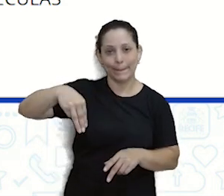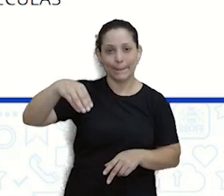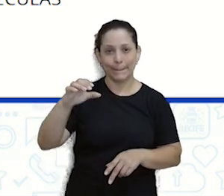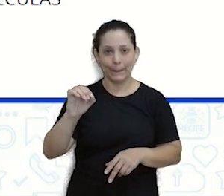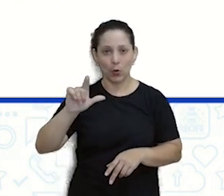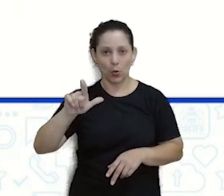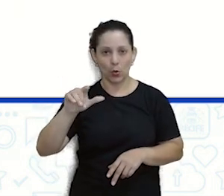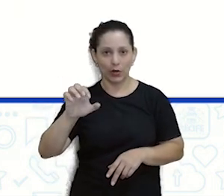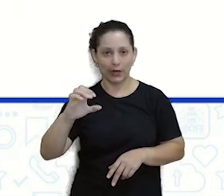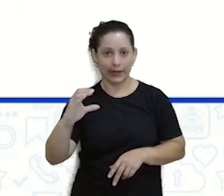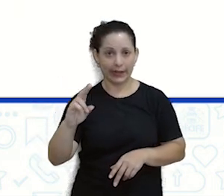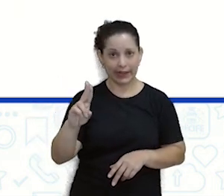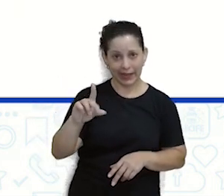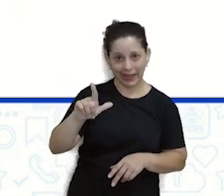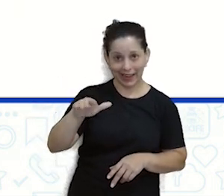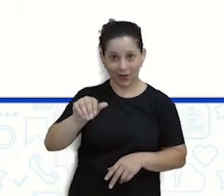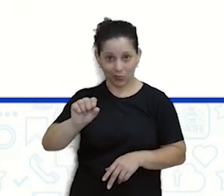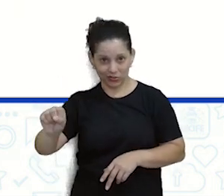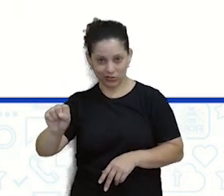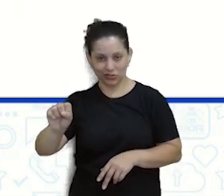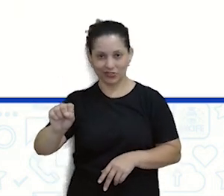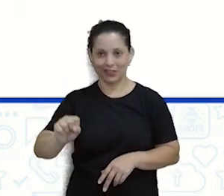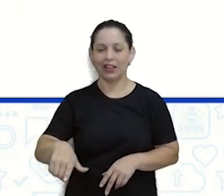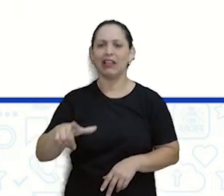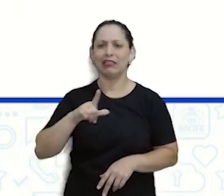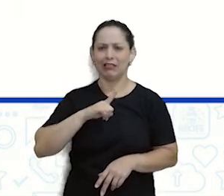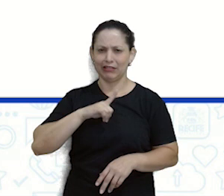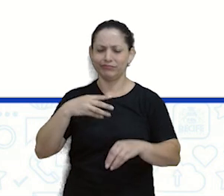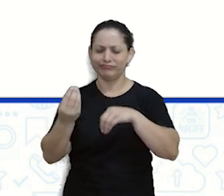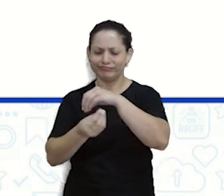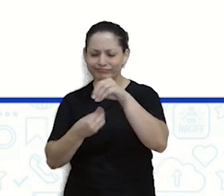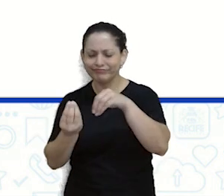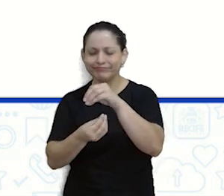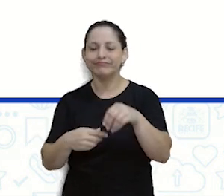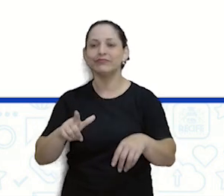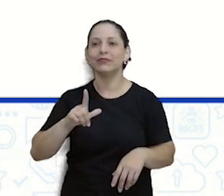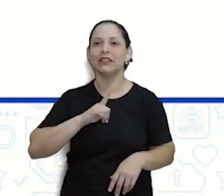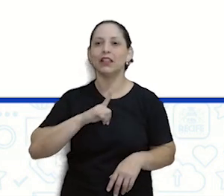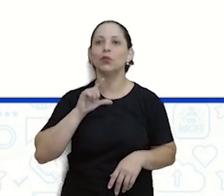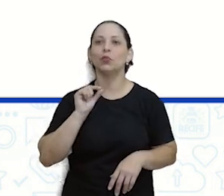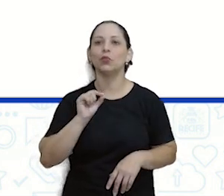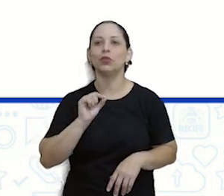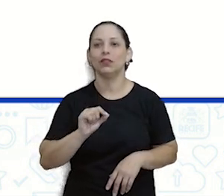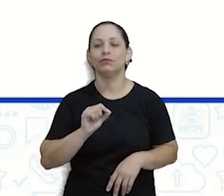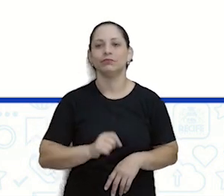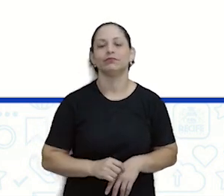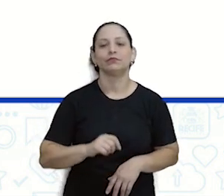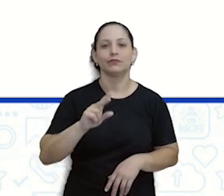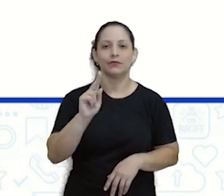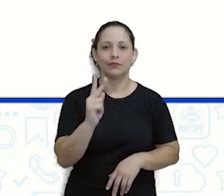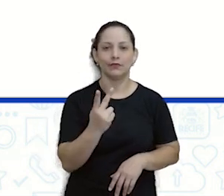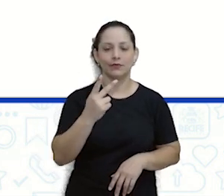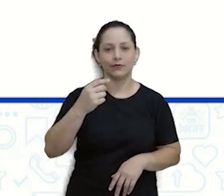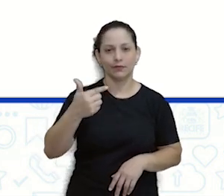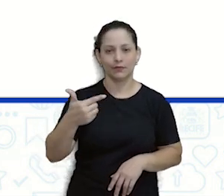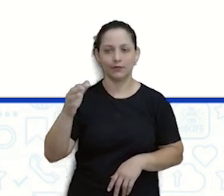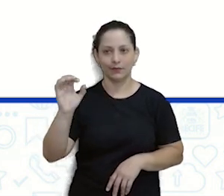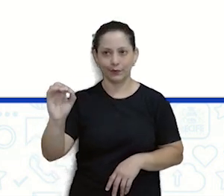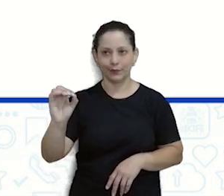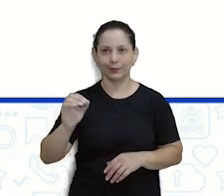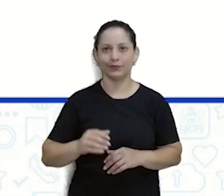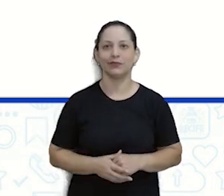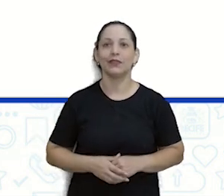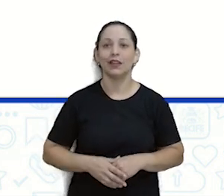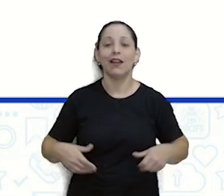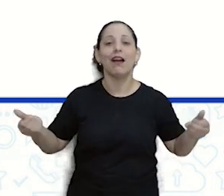por moléculas. Então, as moléculas formadas, 2 átomos de hidrogênio, 1 átomo de oxigênio, tá?